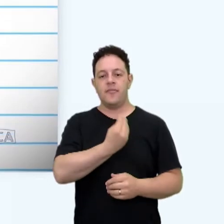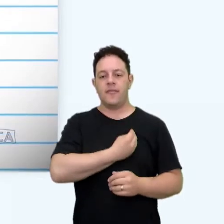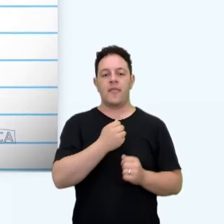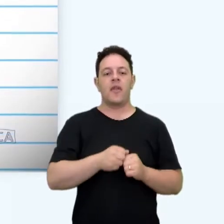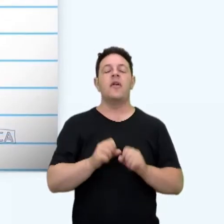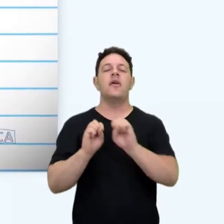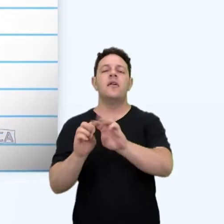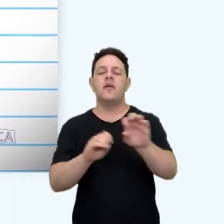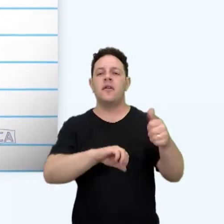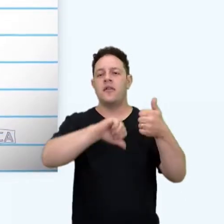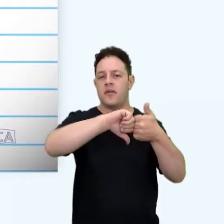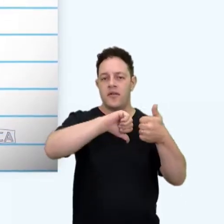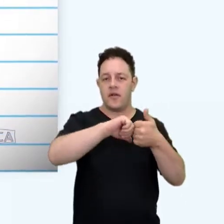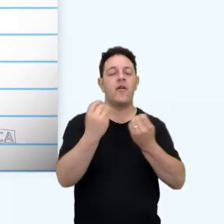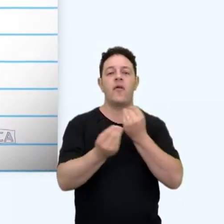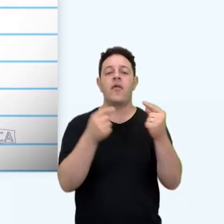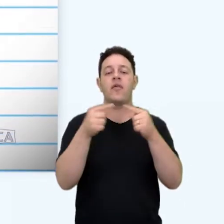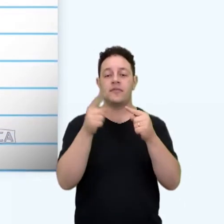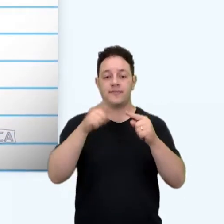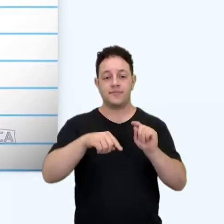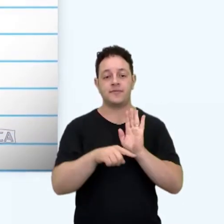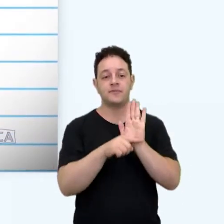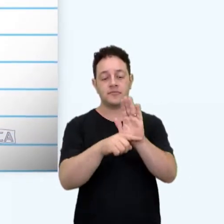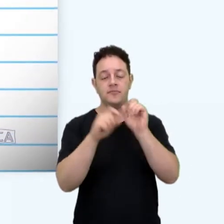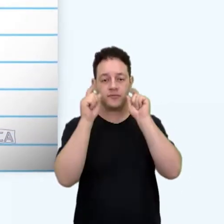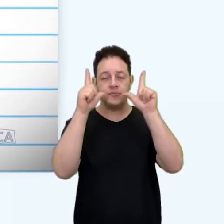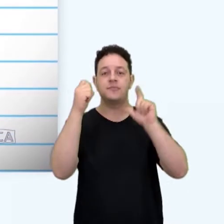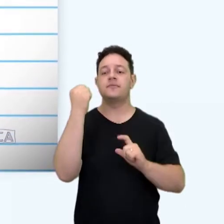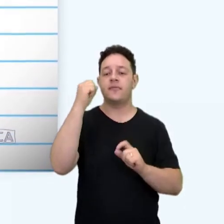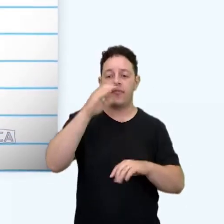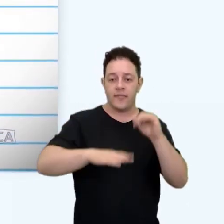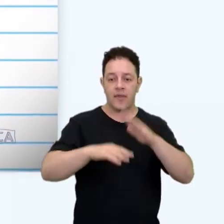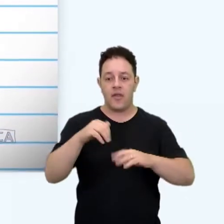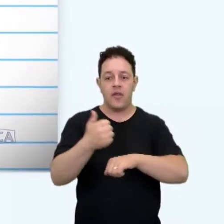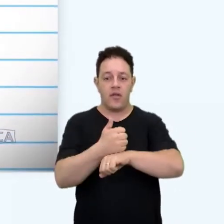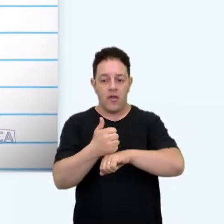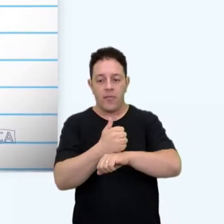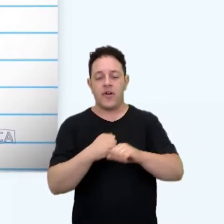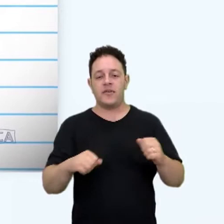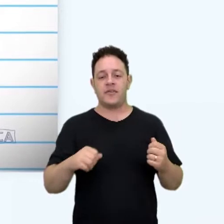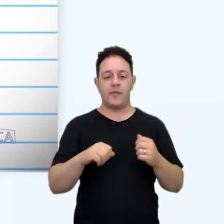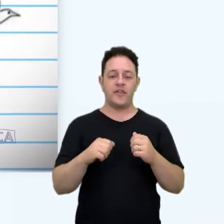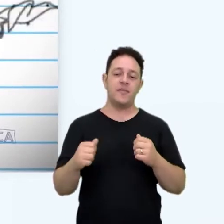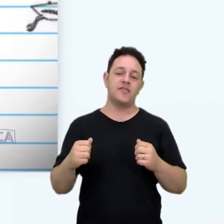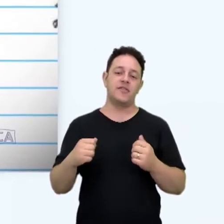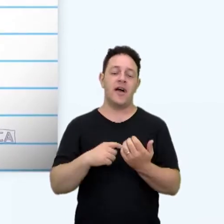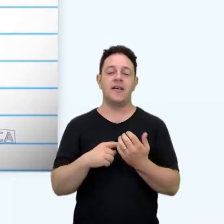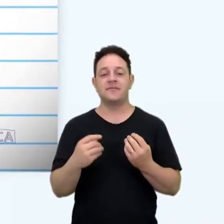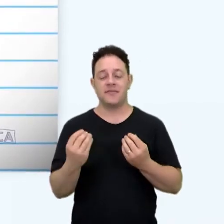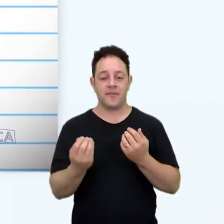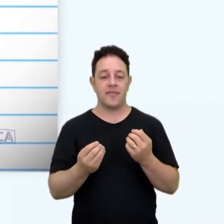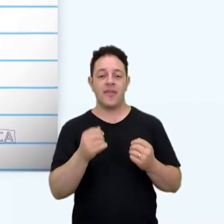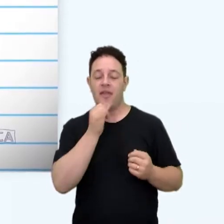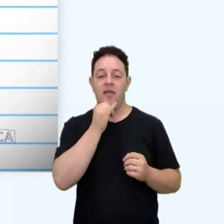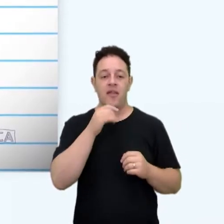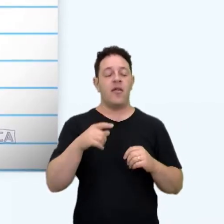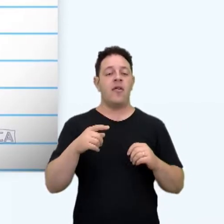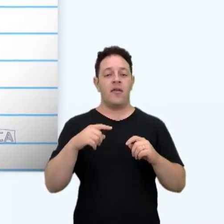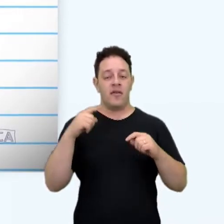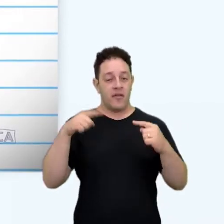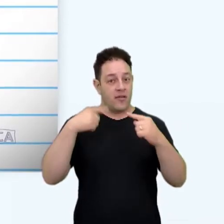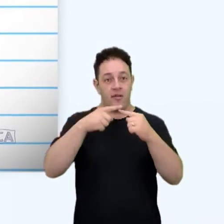Educação de qualidade é aquela que desperta e potencializa as habilidades do ser humano como um todo. Ela descortina um mundo